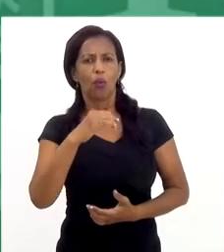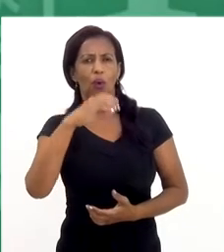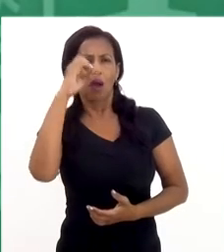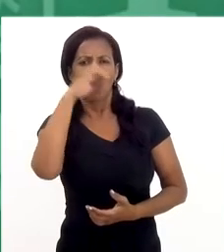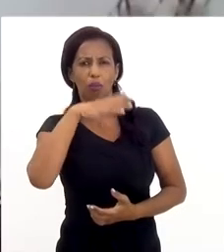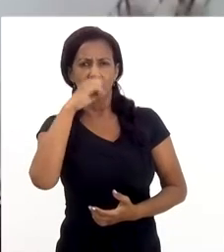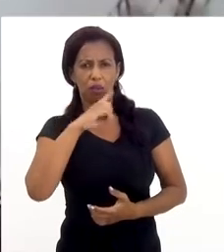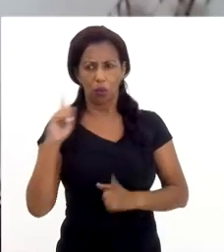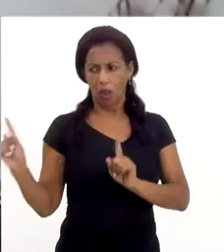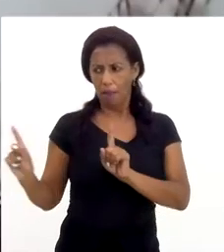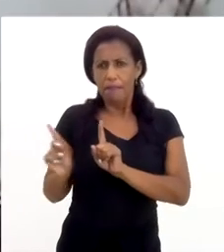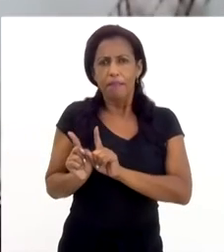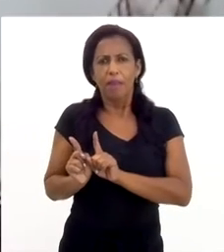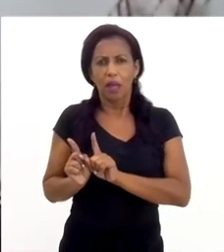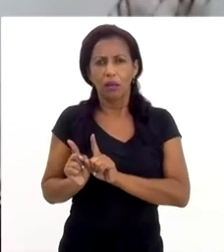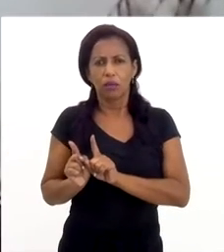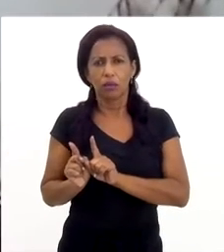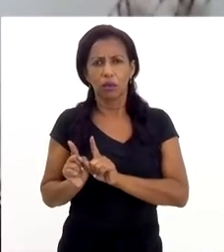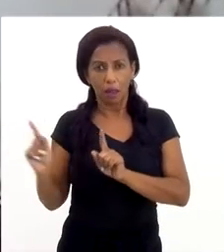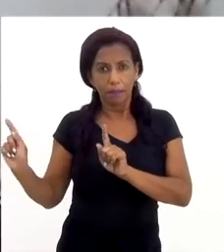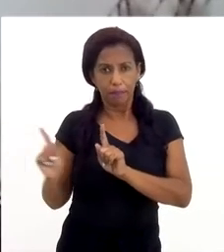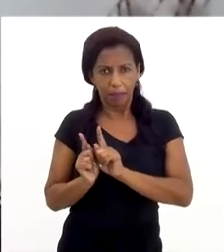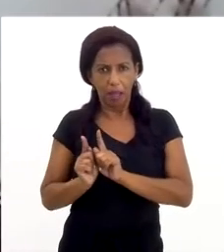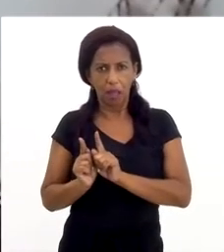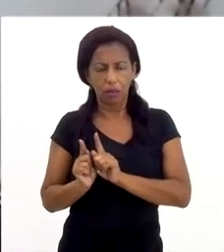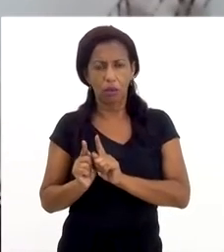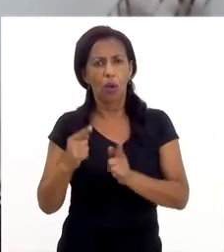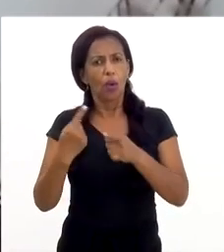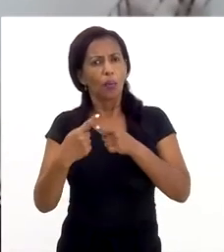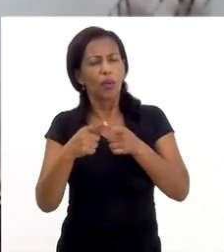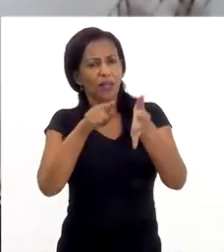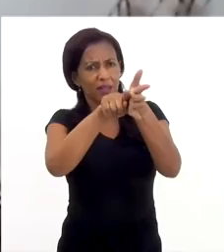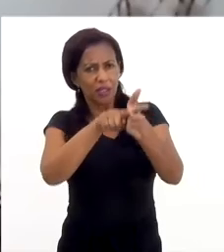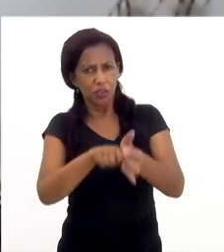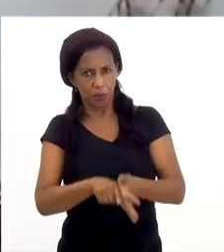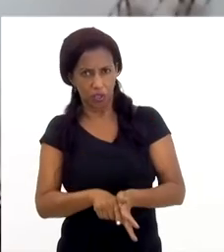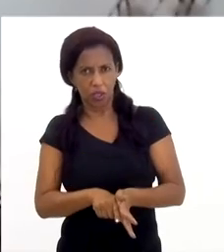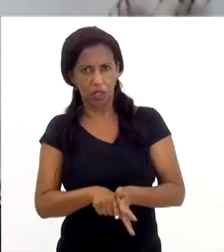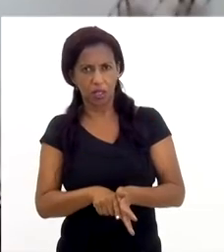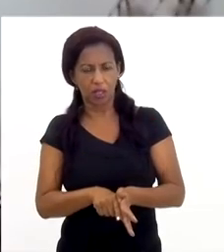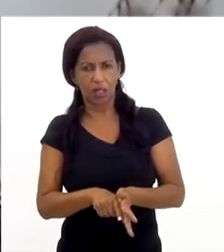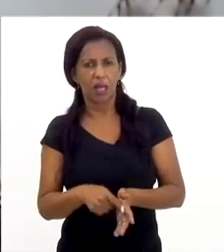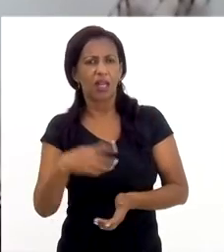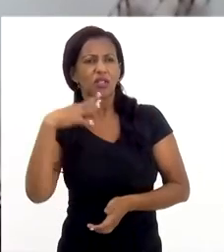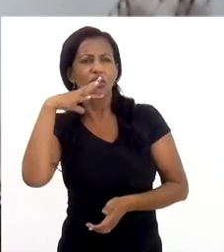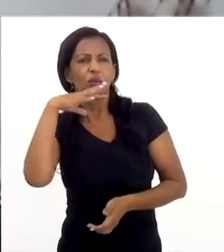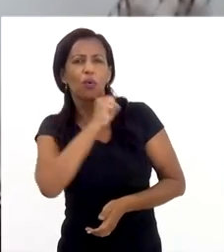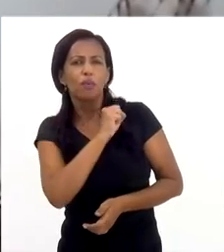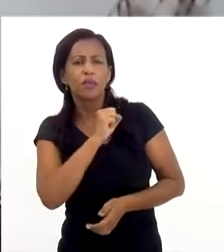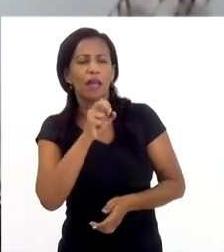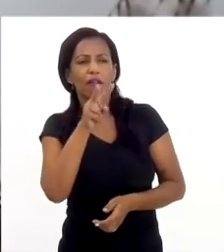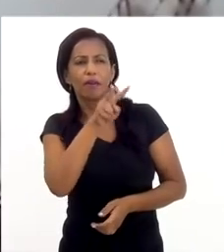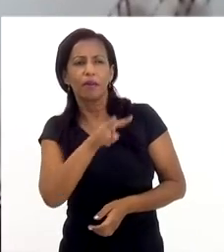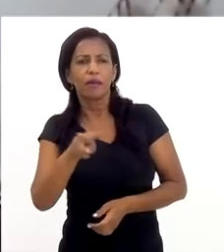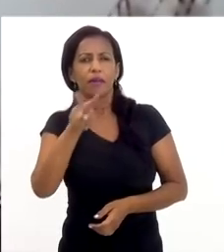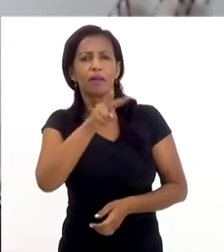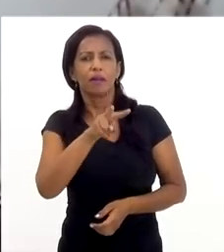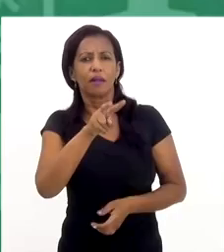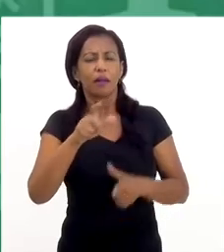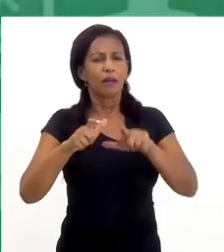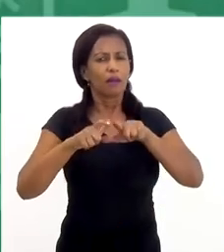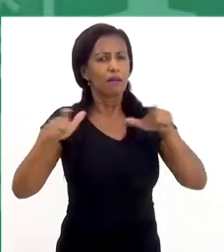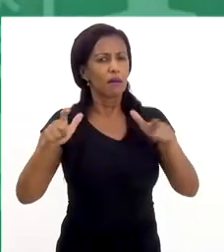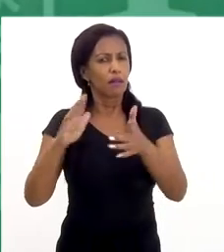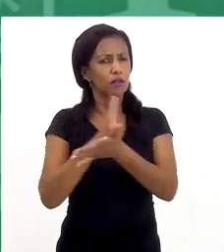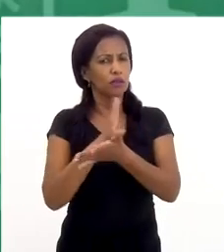abusador né é uma pessoa próxima foi uma pessoa próxima você porque nas pesquisas a gente consegue observar a gente